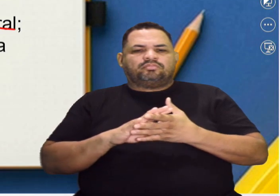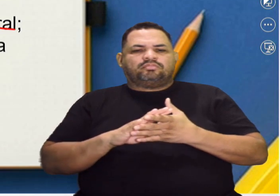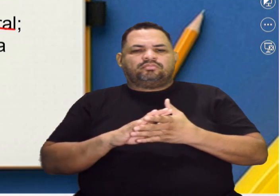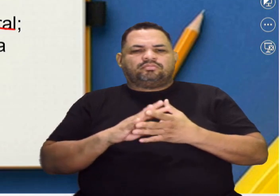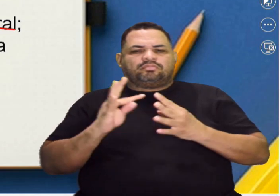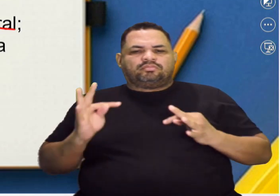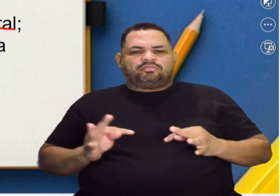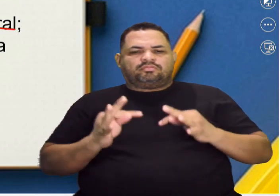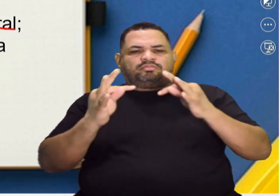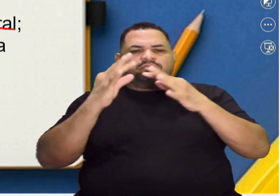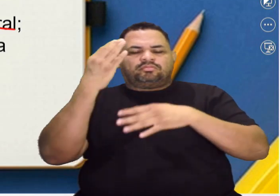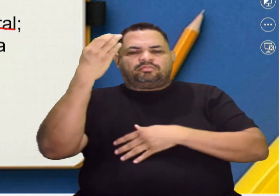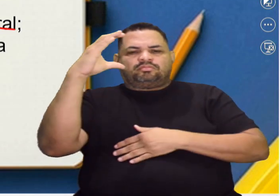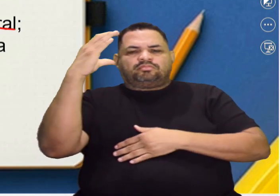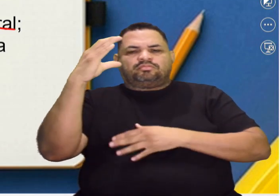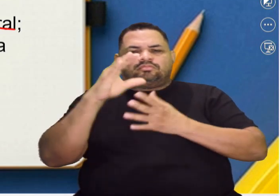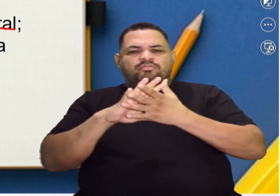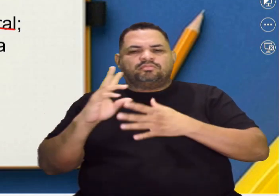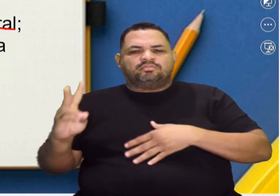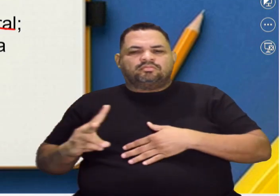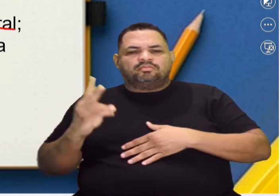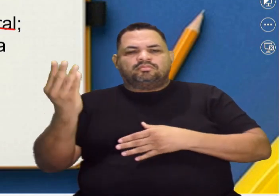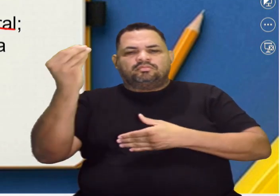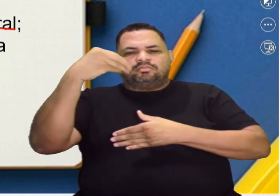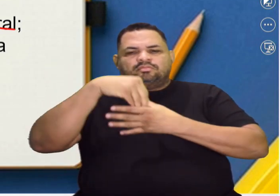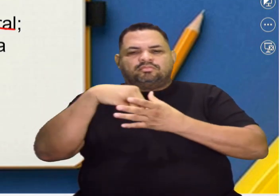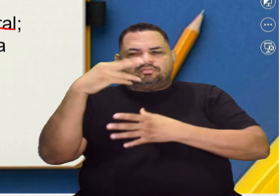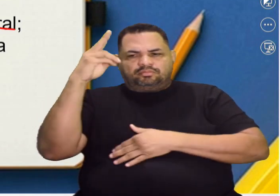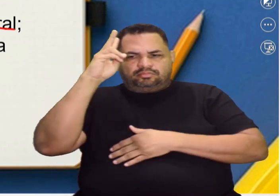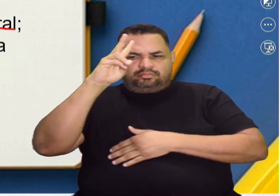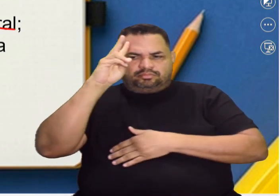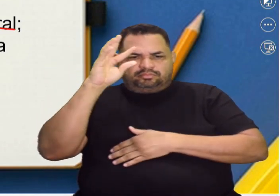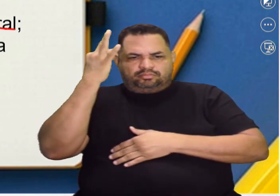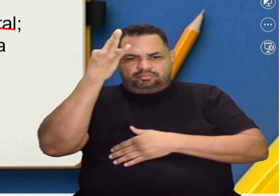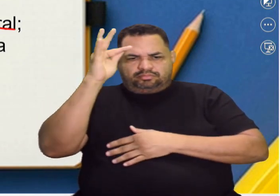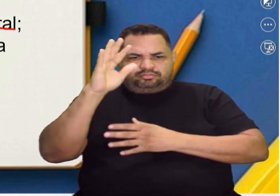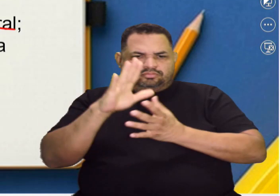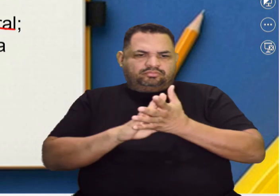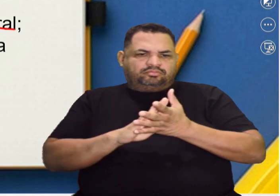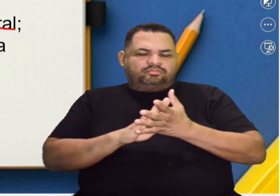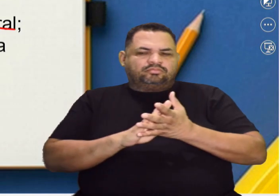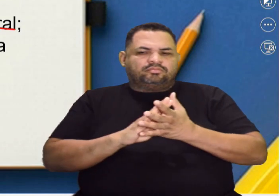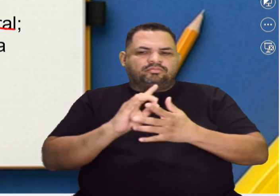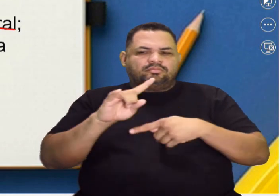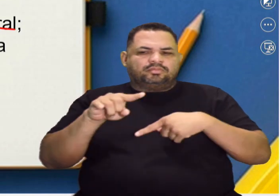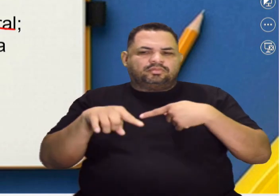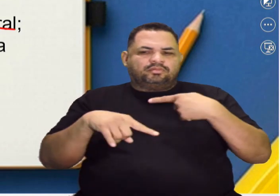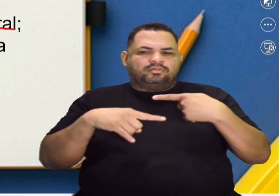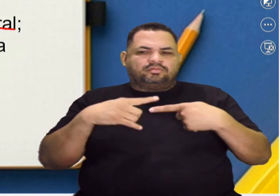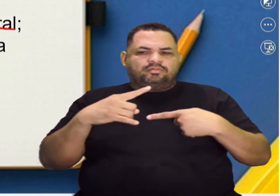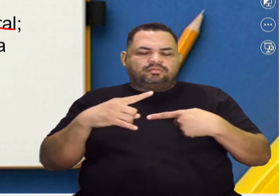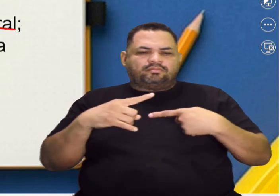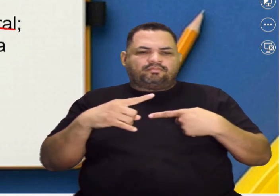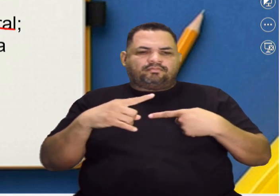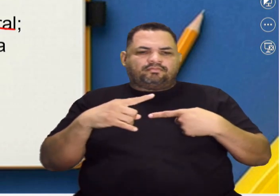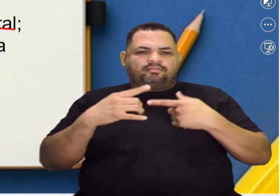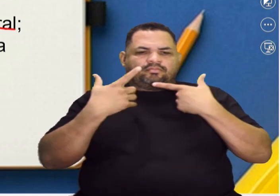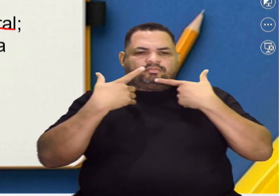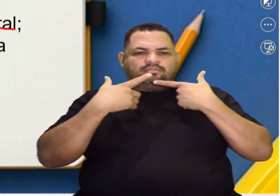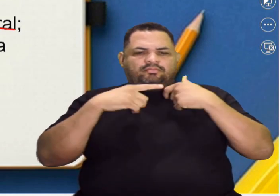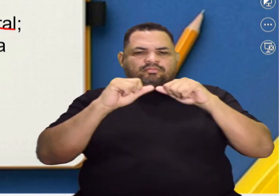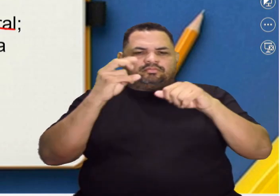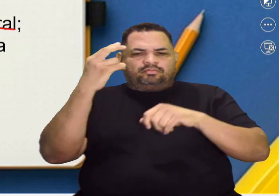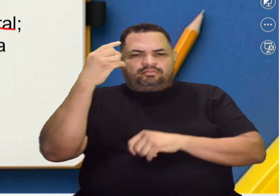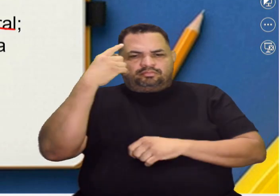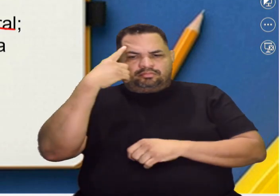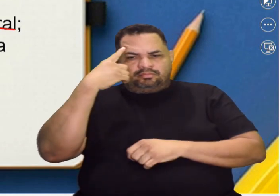tecnologia, ciência e valores na história da filosofia. Depois vamos já passar para a linguagem,